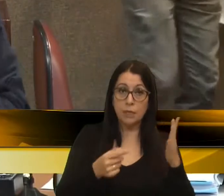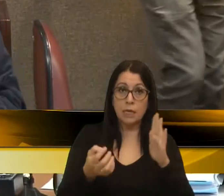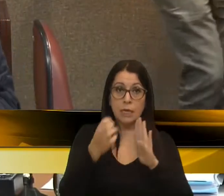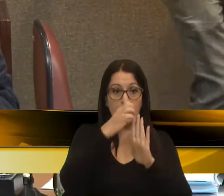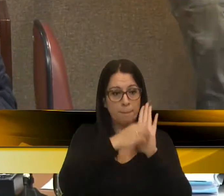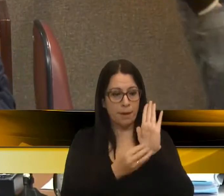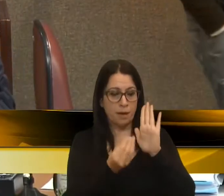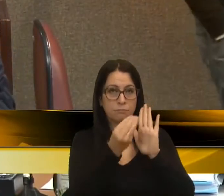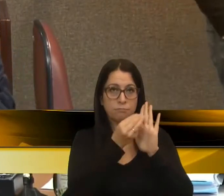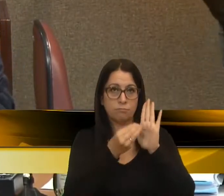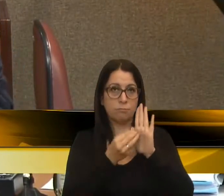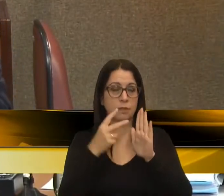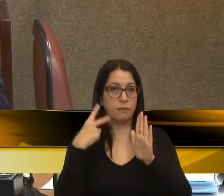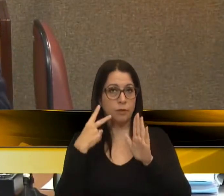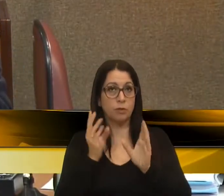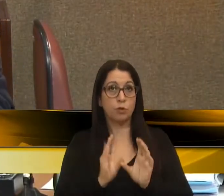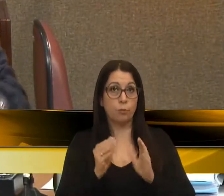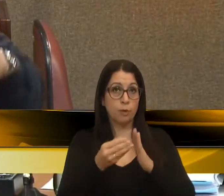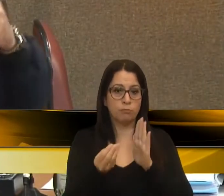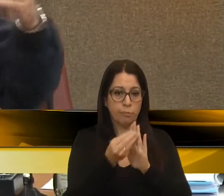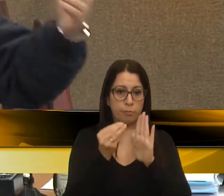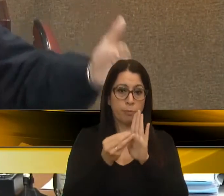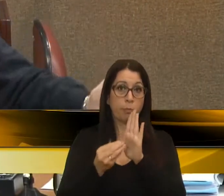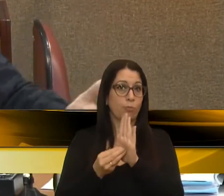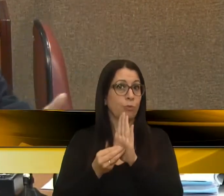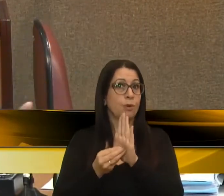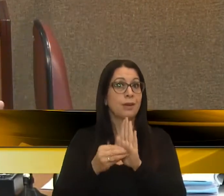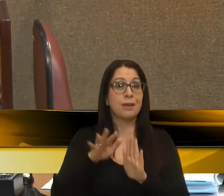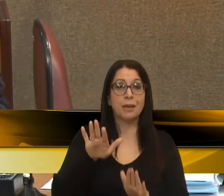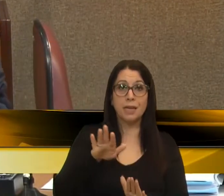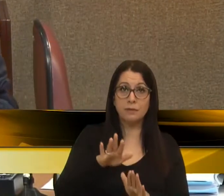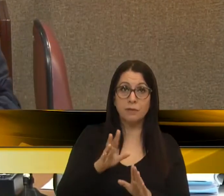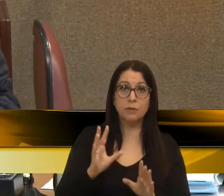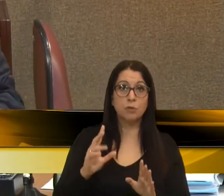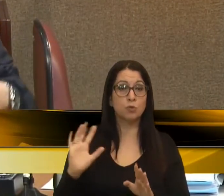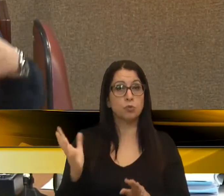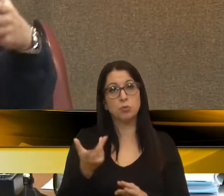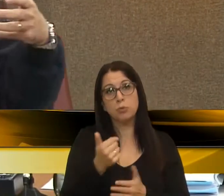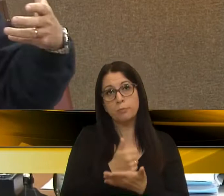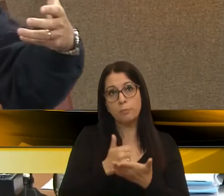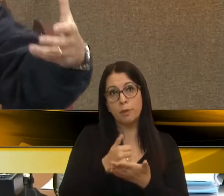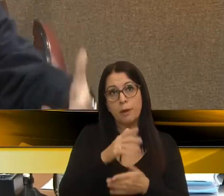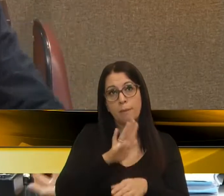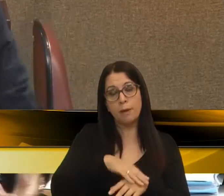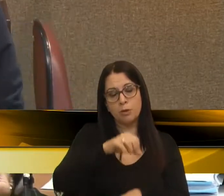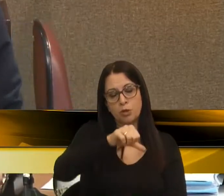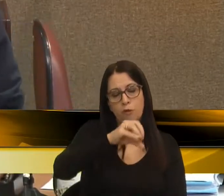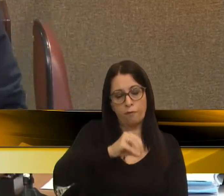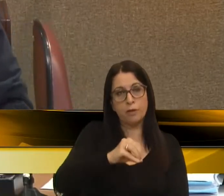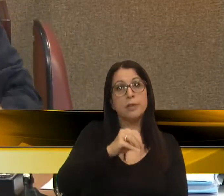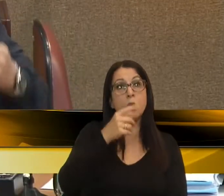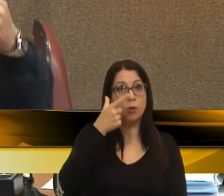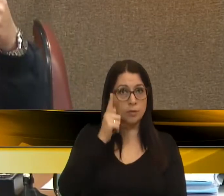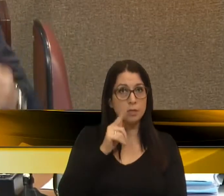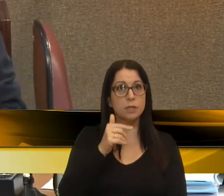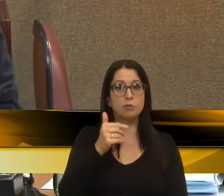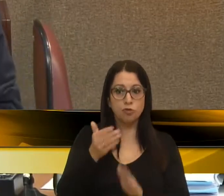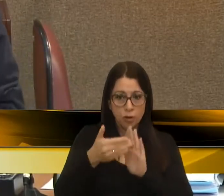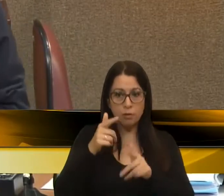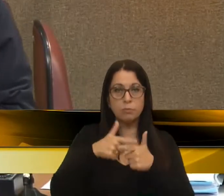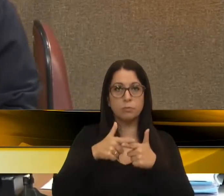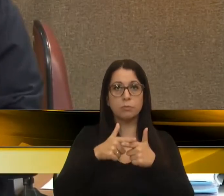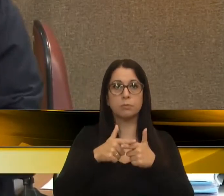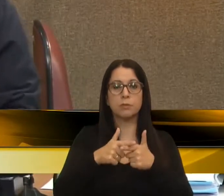emendas de vereadores e de comissões, que muitas delas, da sua totalidade, basicamente mais de 90, já foram sanadas. Mas nós